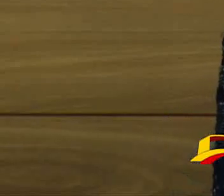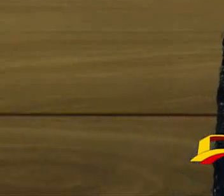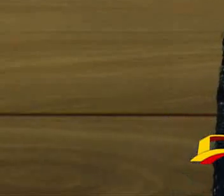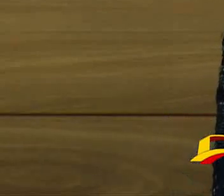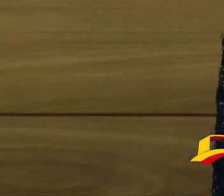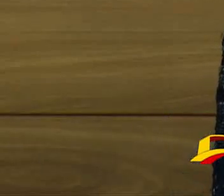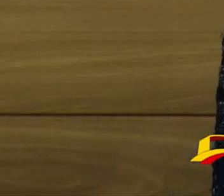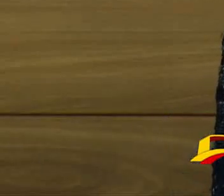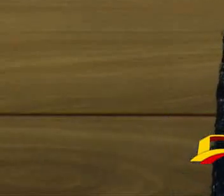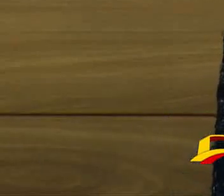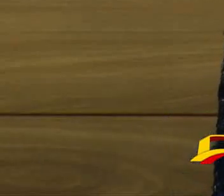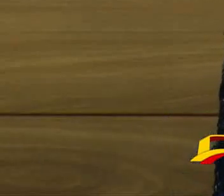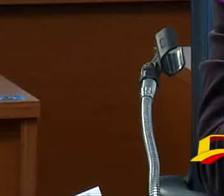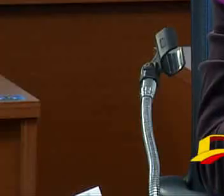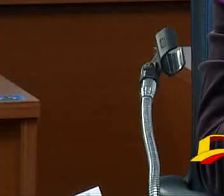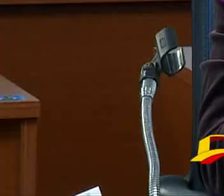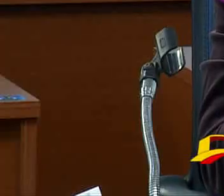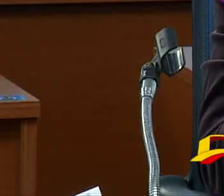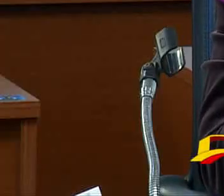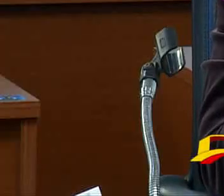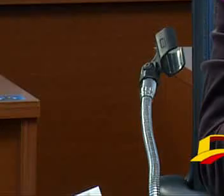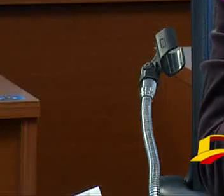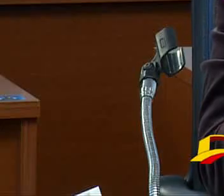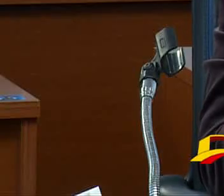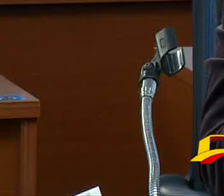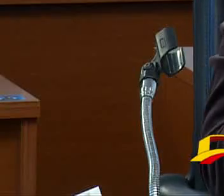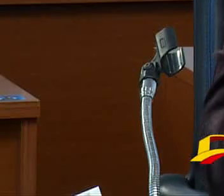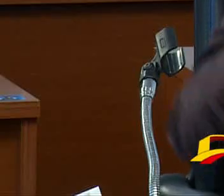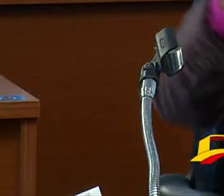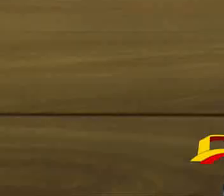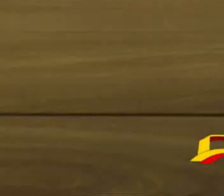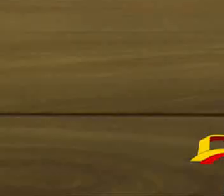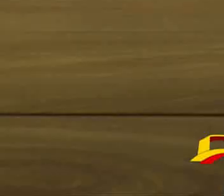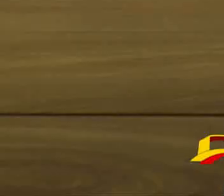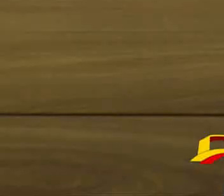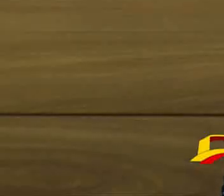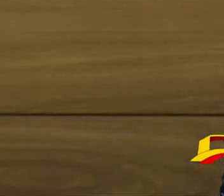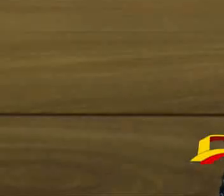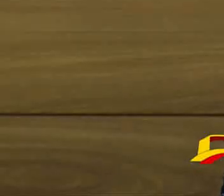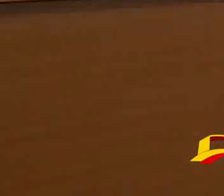é atendido sim então estamos na tv estamos estamos